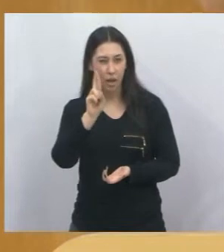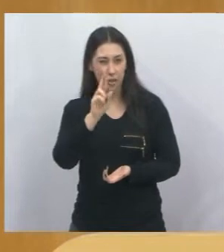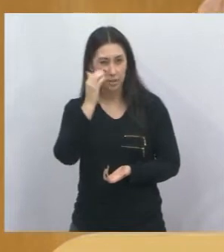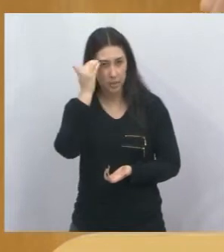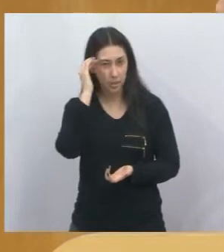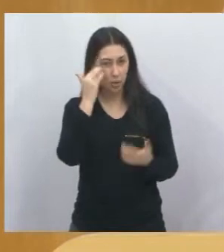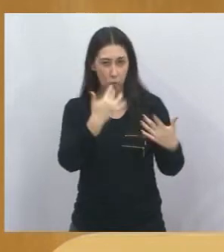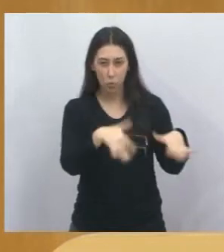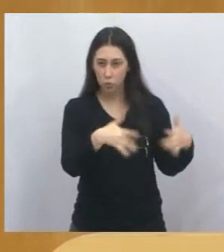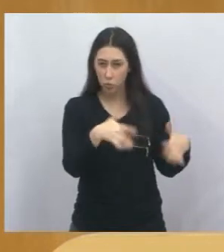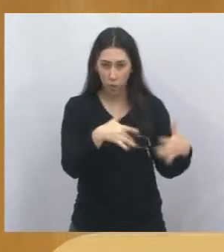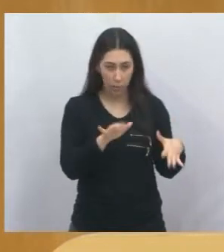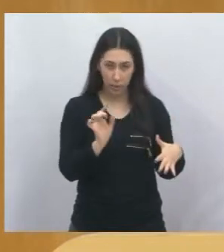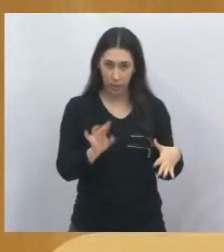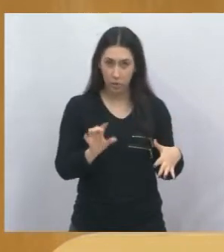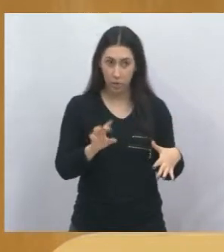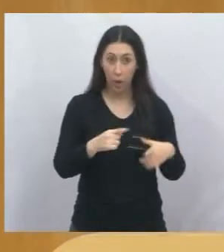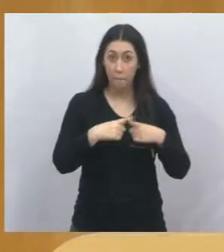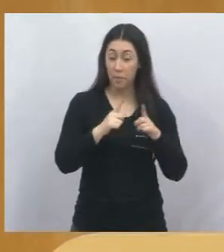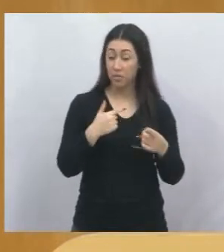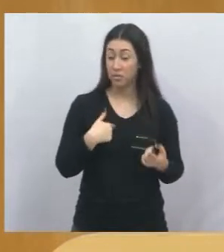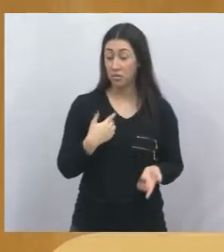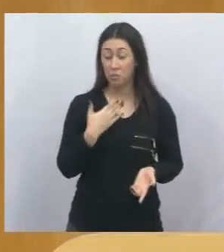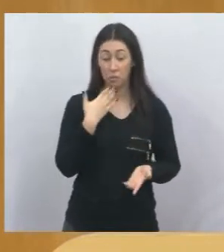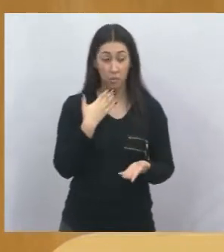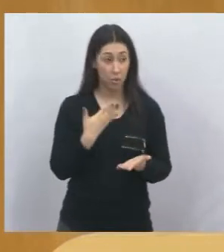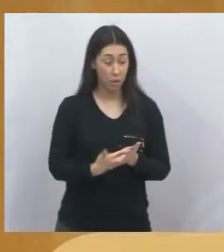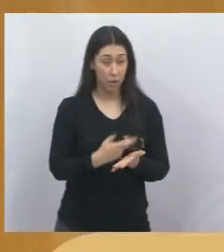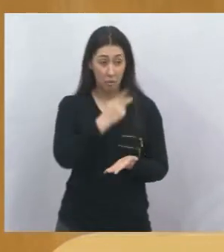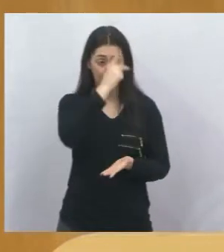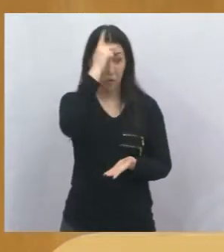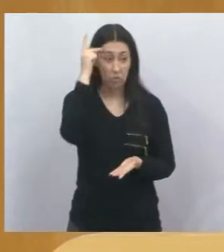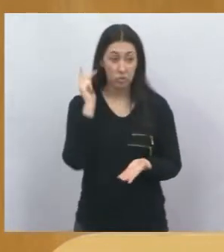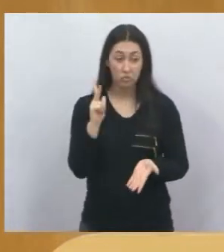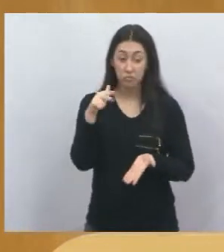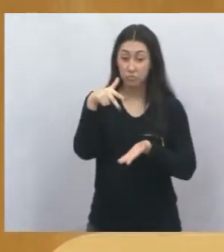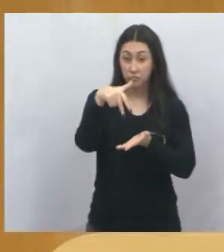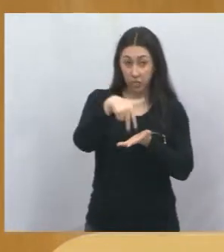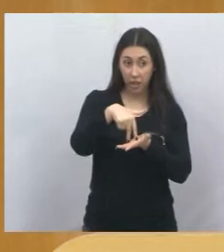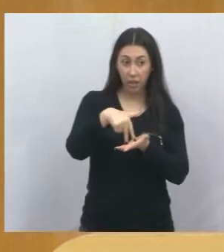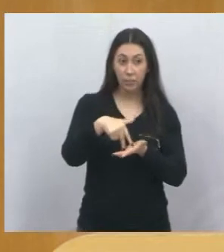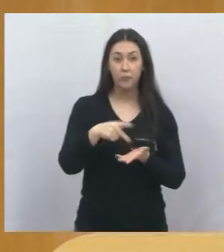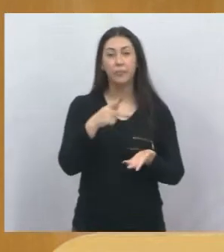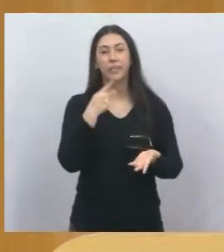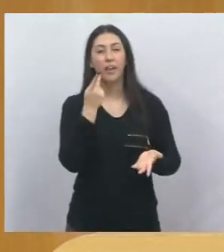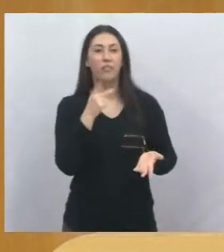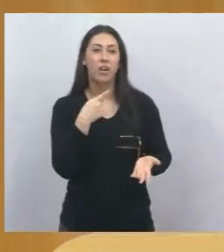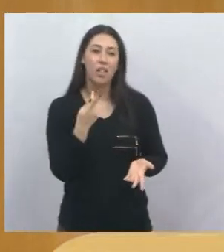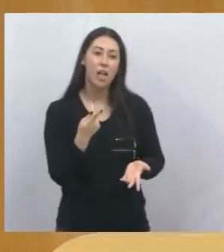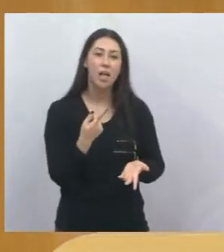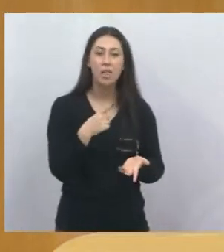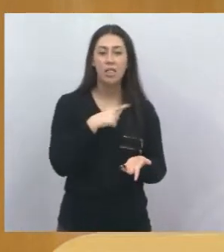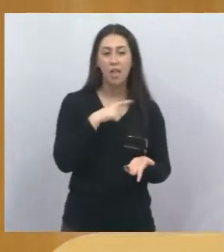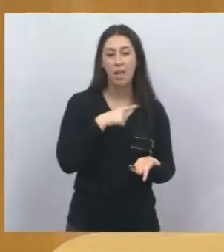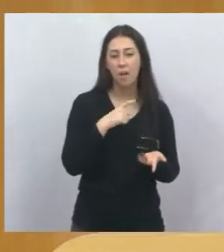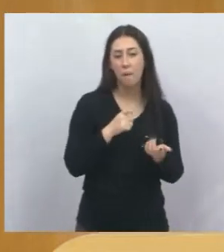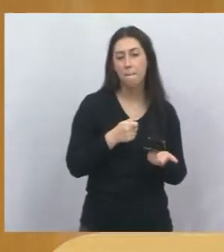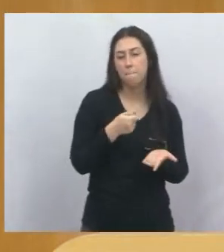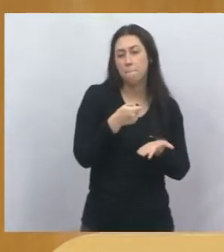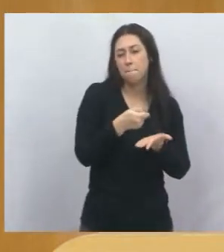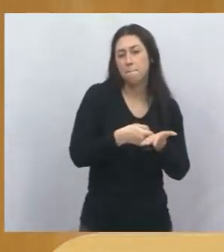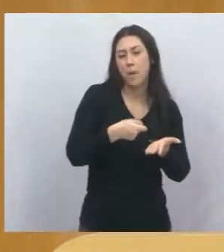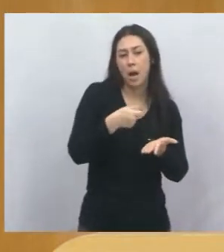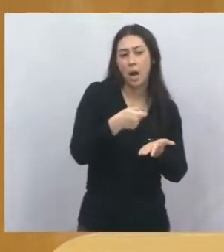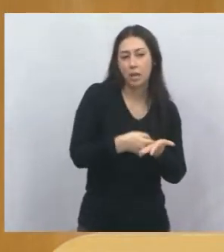me admiro vir os cidadãos aqui nesta casa e falar que tem obrigações de,